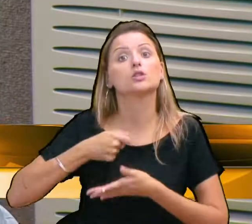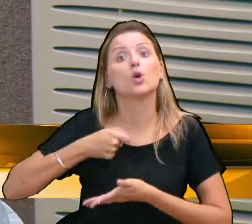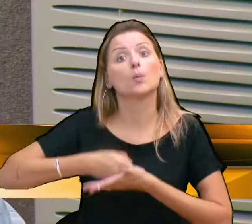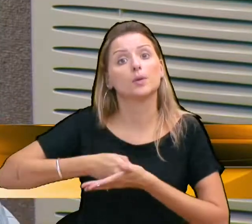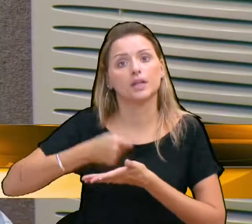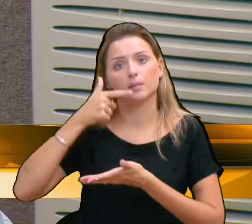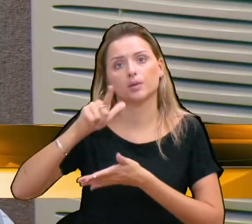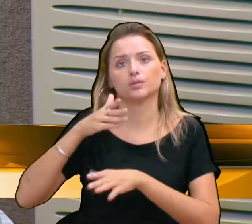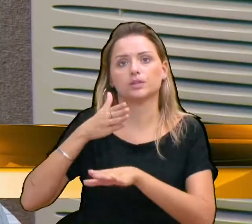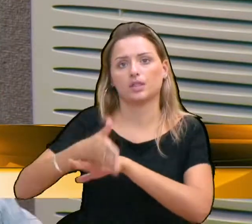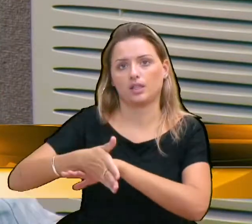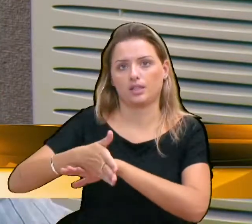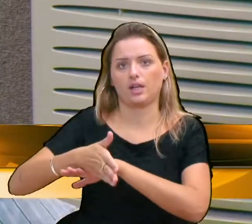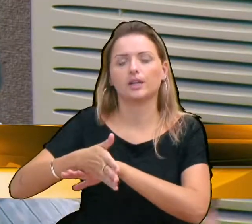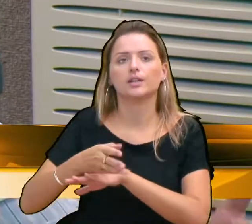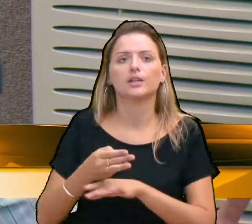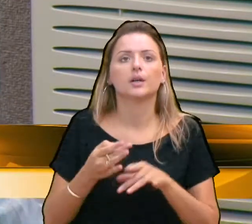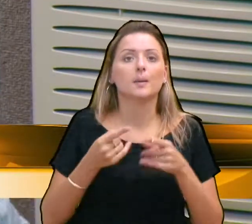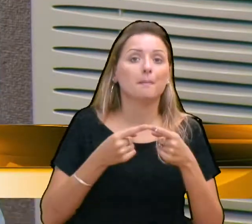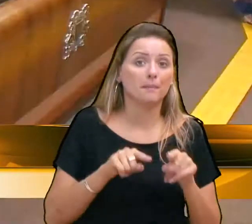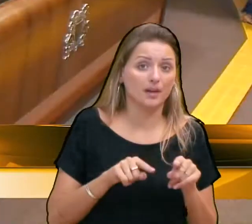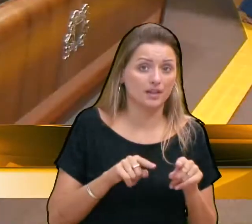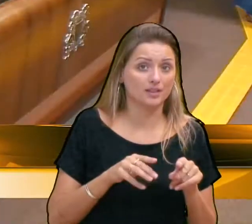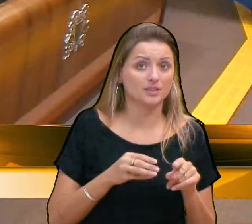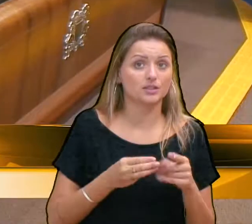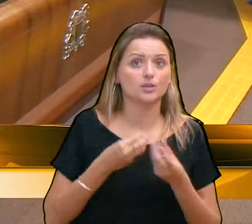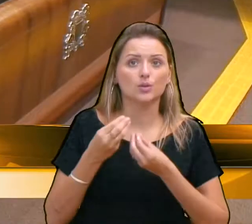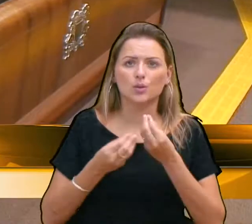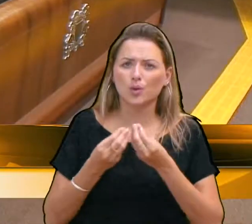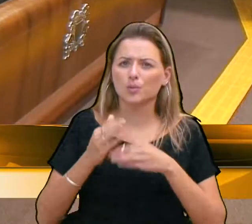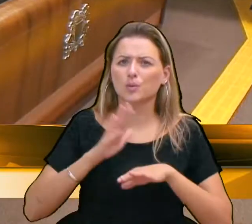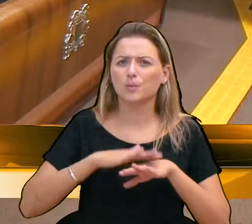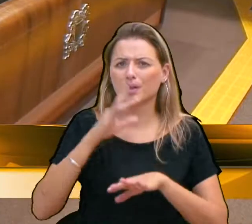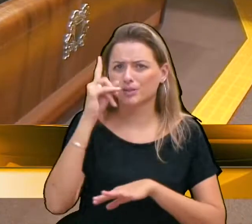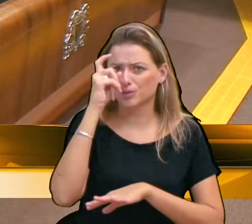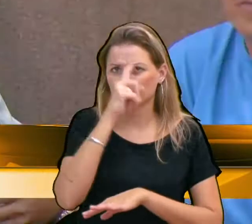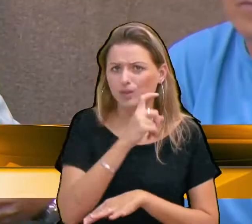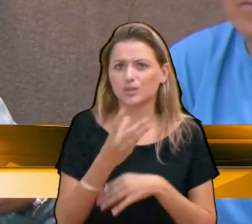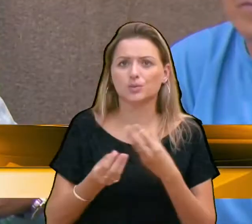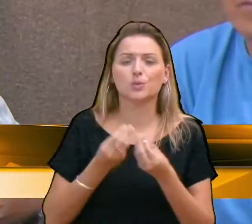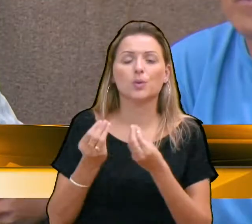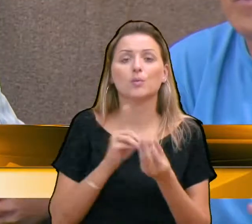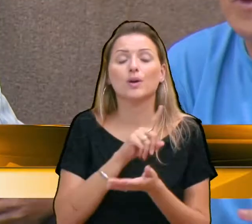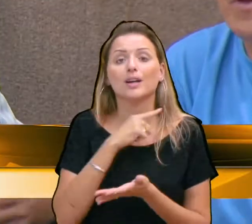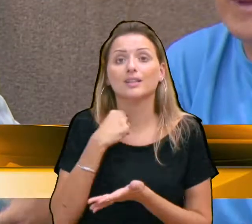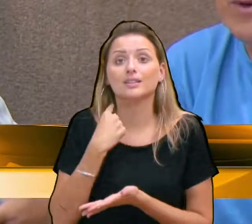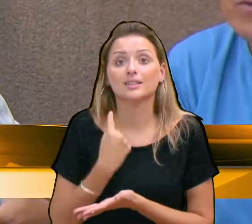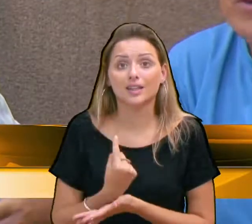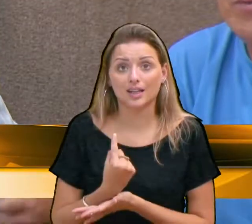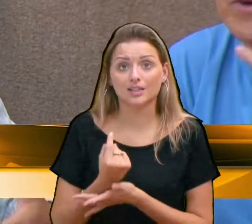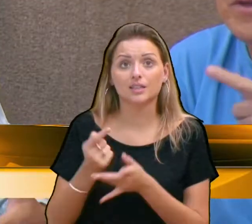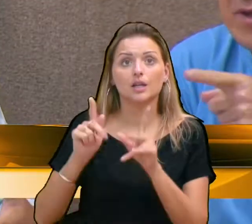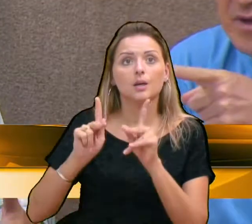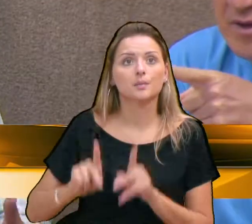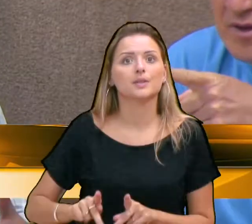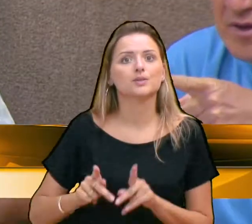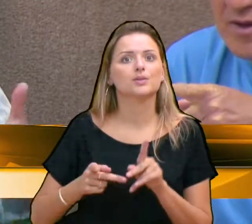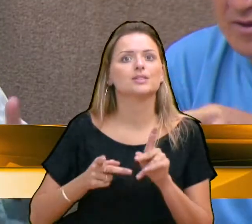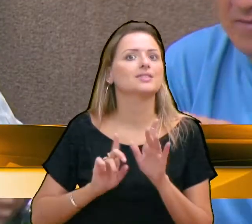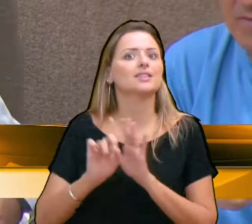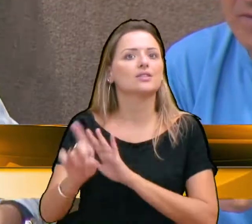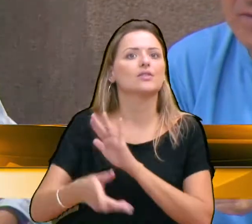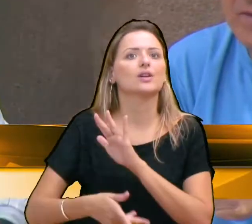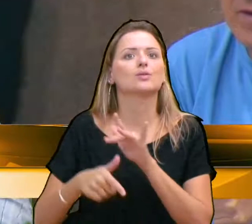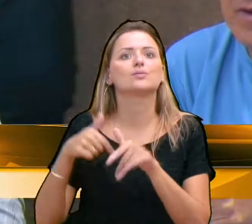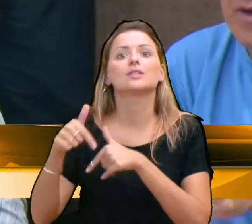ingressar. Agora, o quanto isso gera de dificuldade, de atraso nos serviços de pessoas que saem para trabalhar necessitando